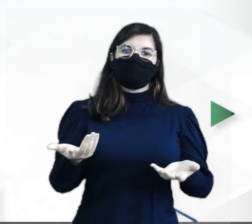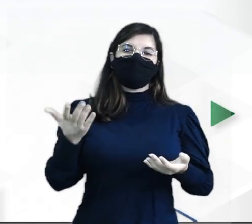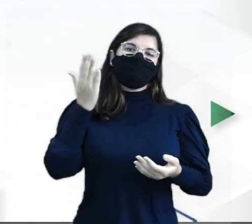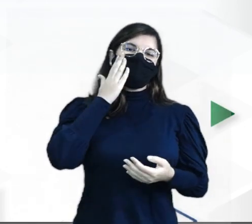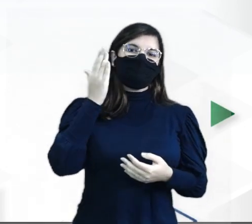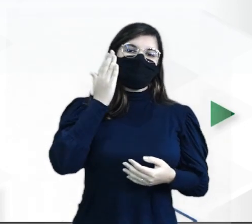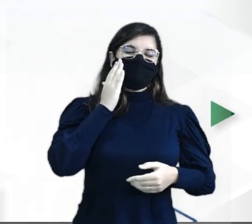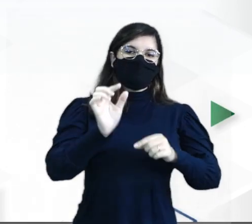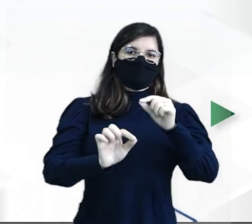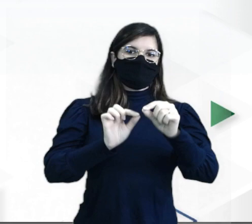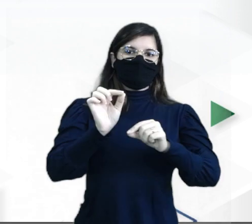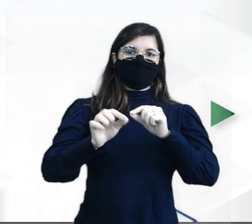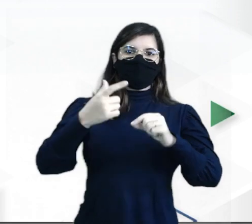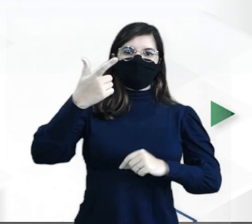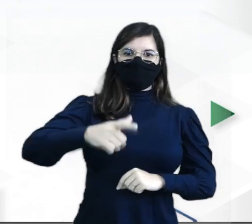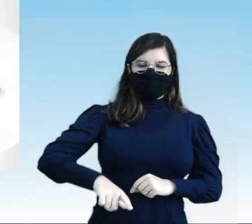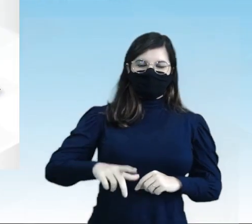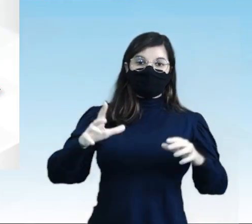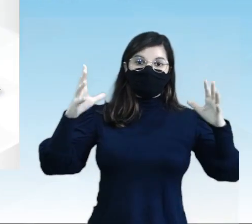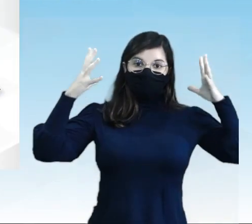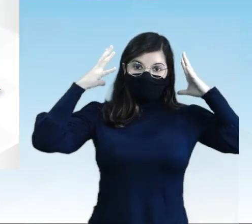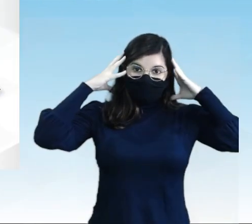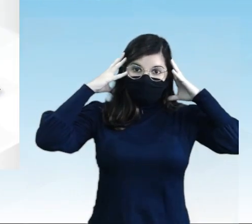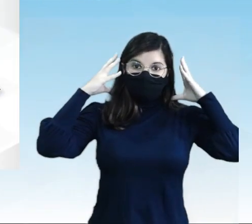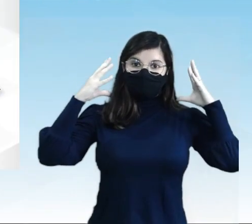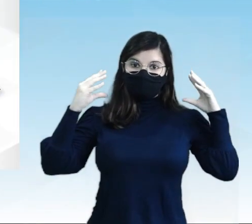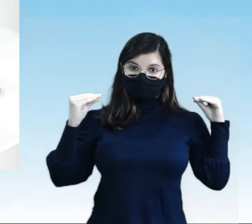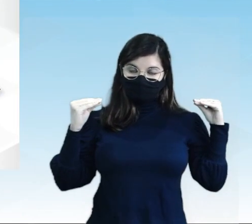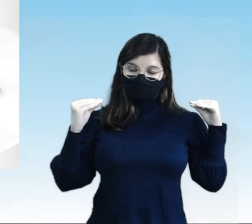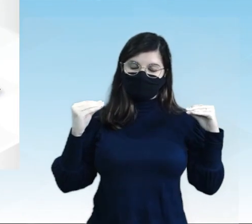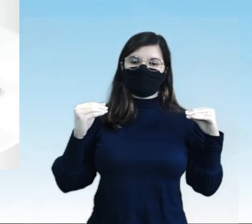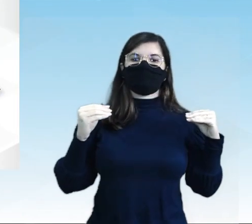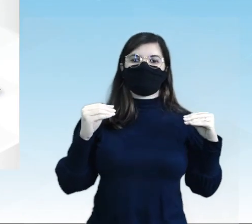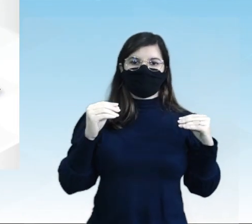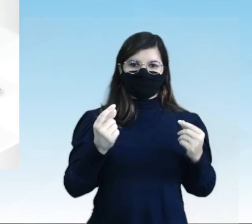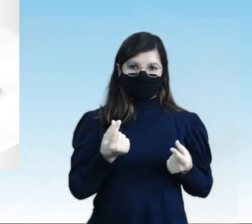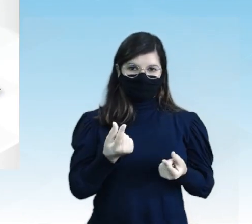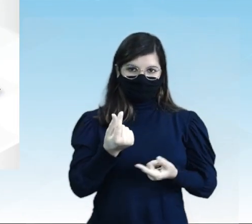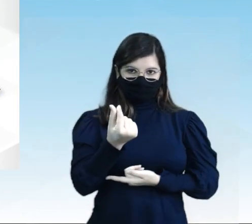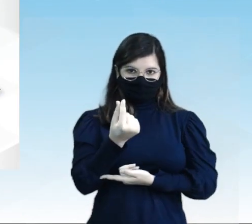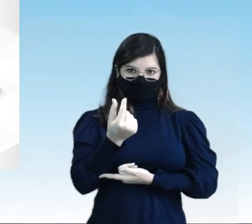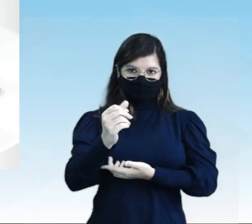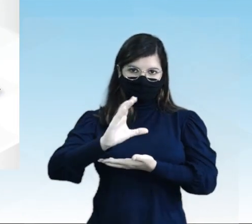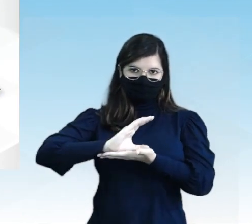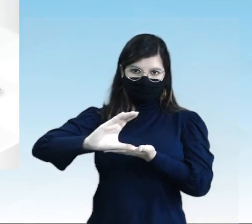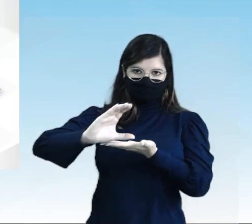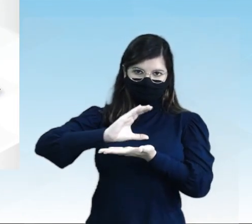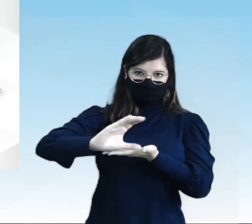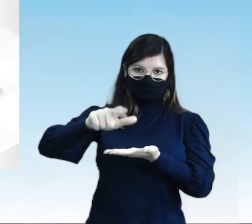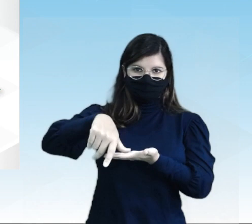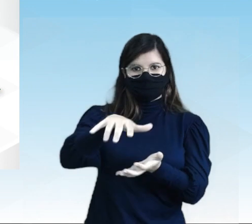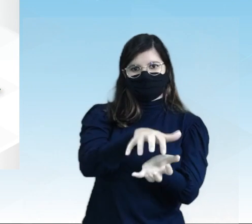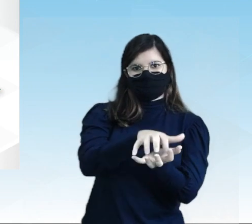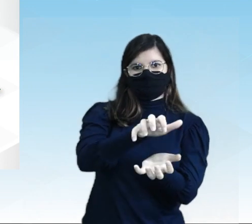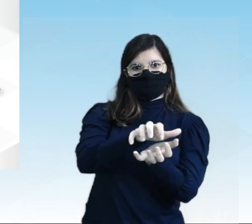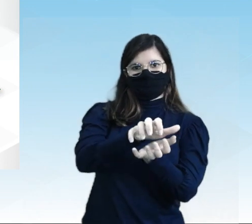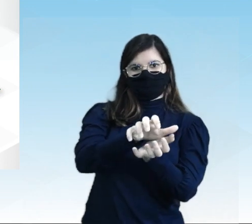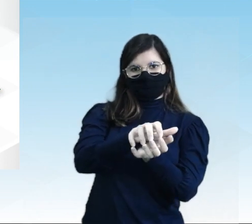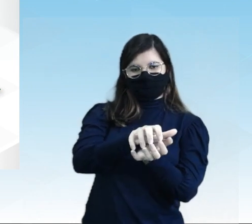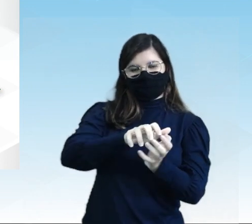a entender aí de novo os holandeses eles tinham muito investimento nos engenhos pernambucanos